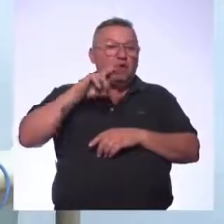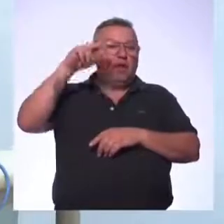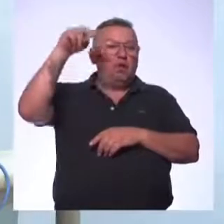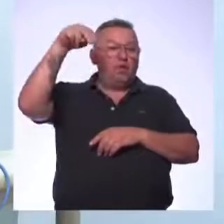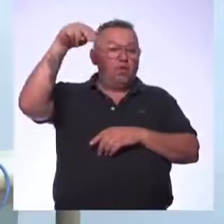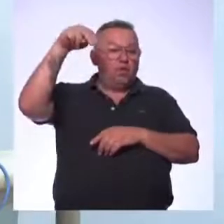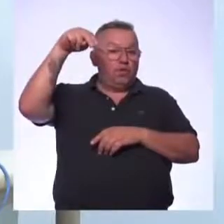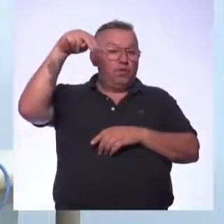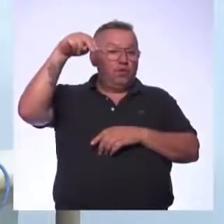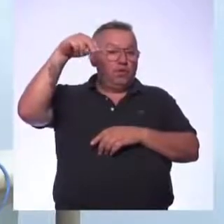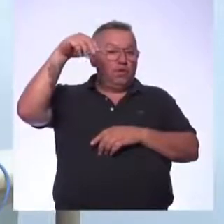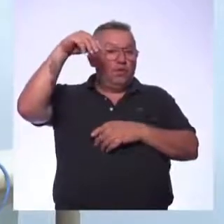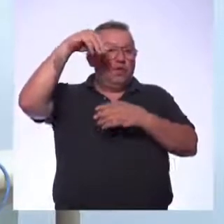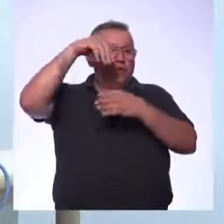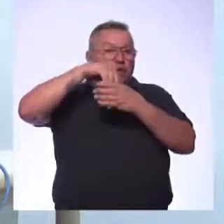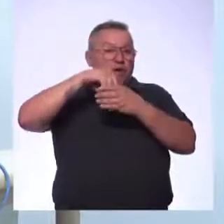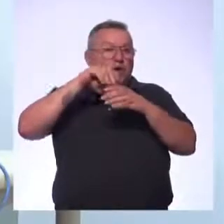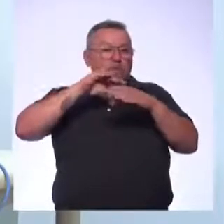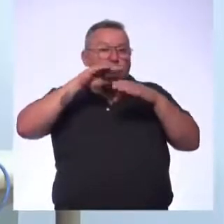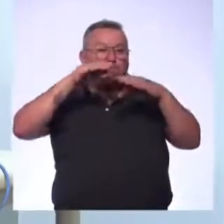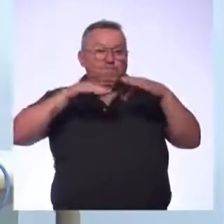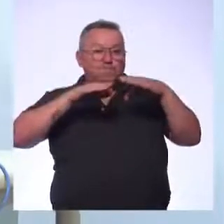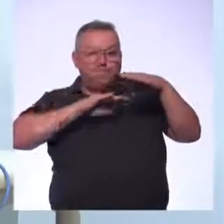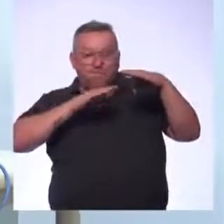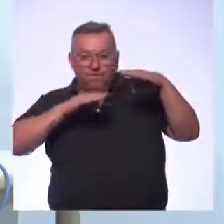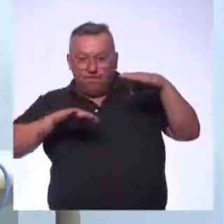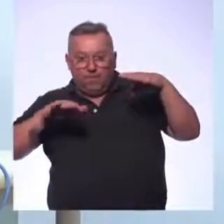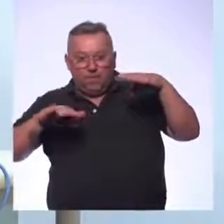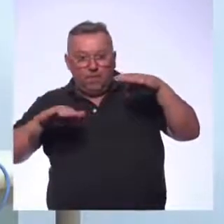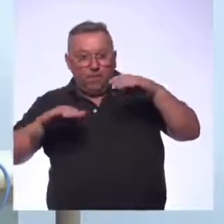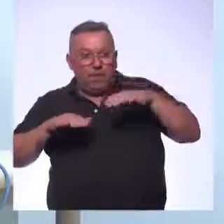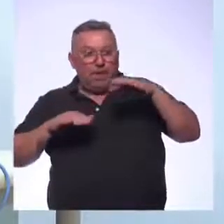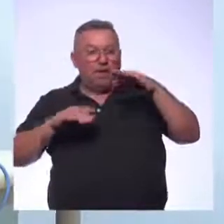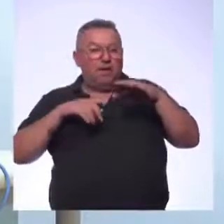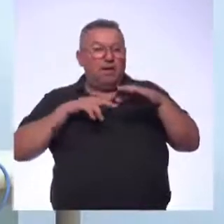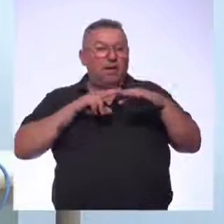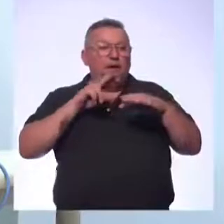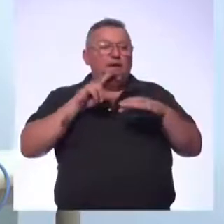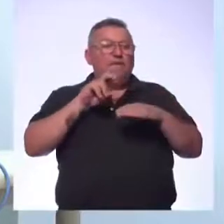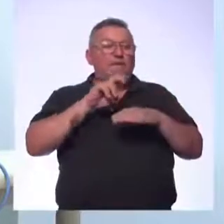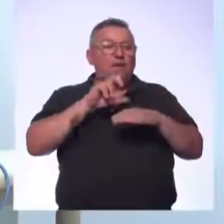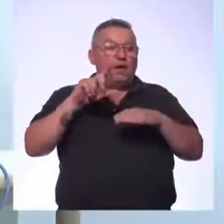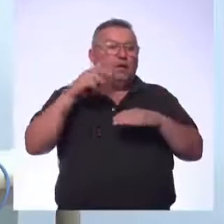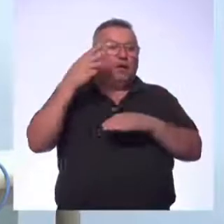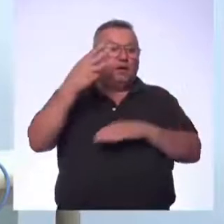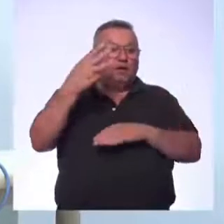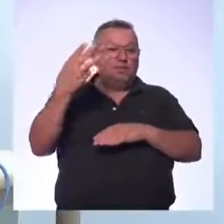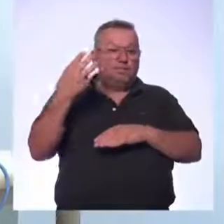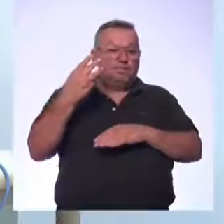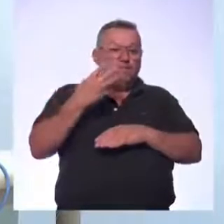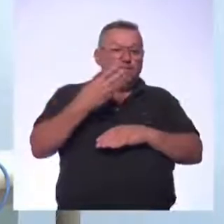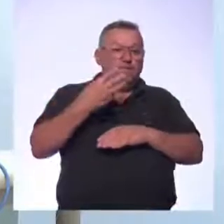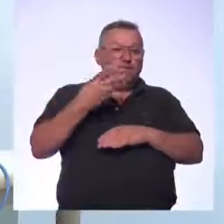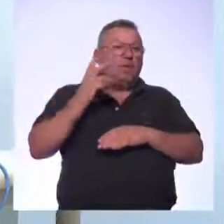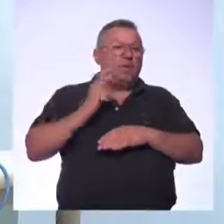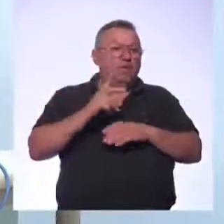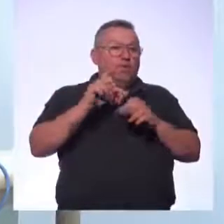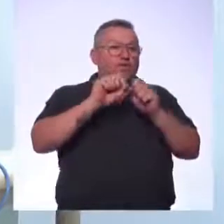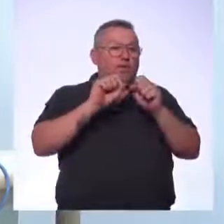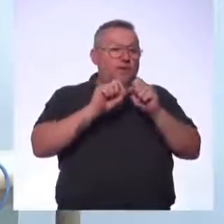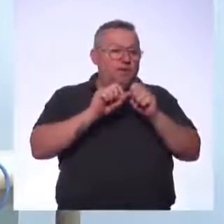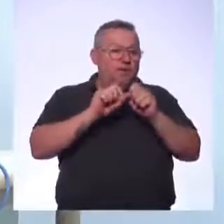norte, no centro da dorsal mesoatlântica e acima de 3 vulcões ativos. Então, ela continua se formando. Então,